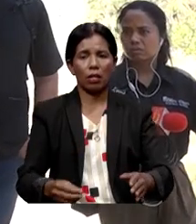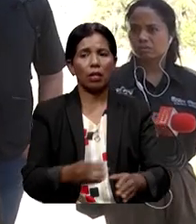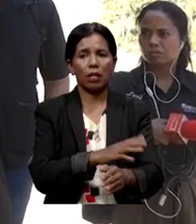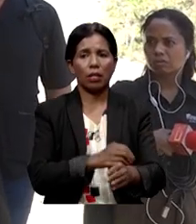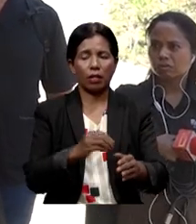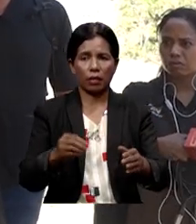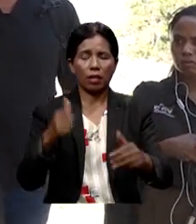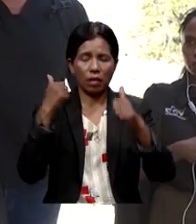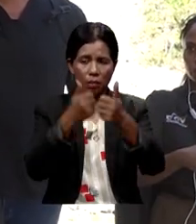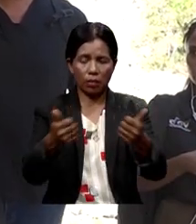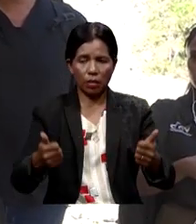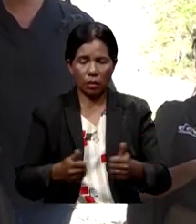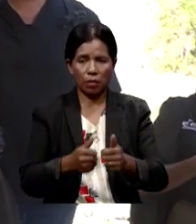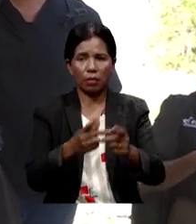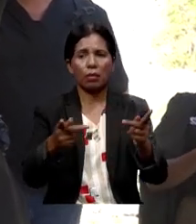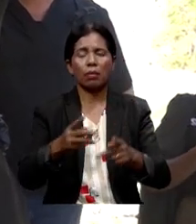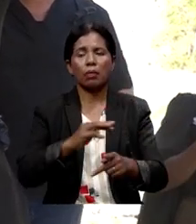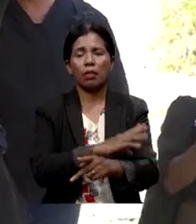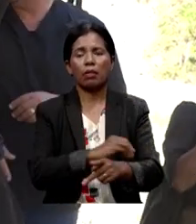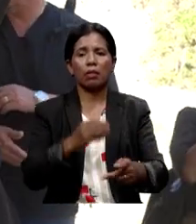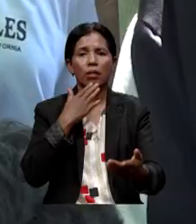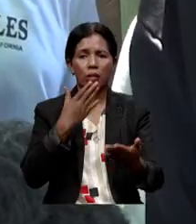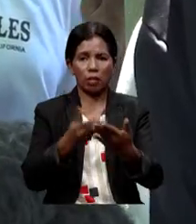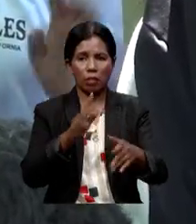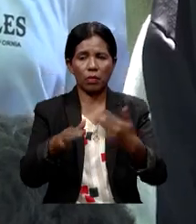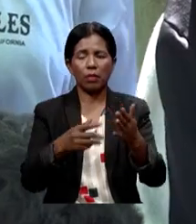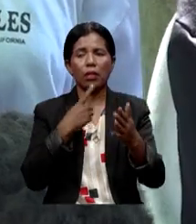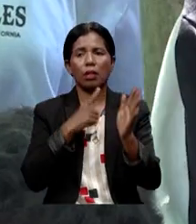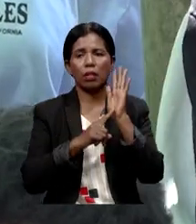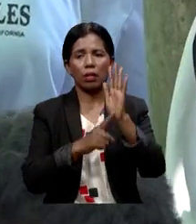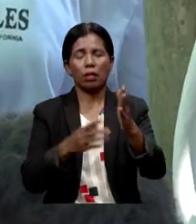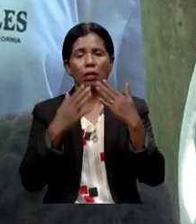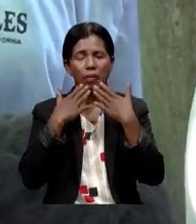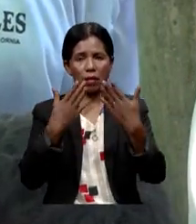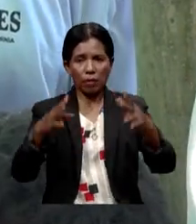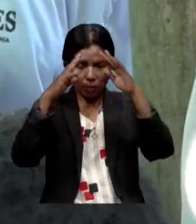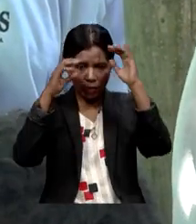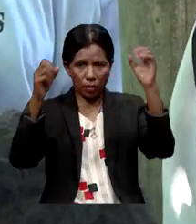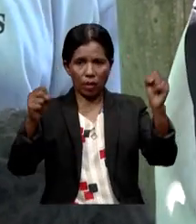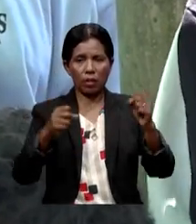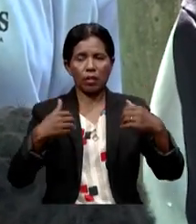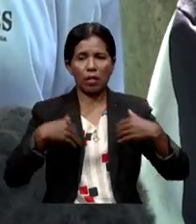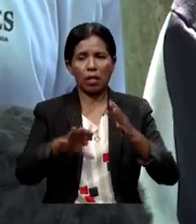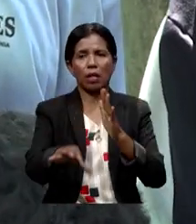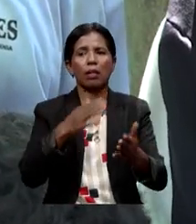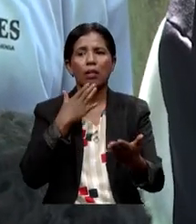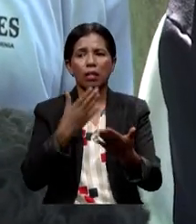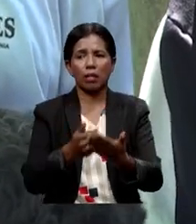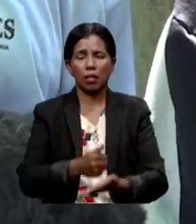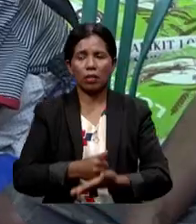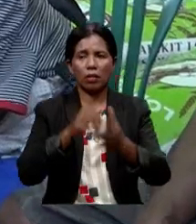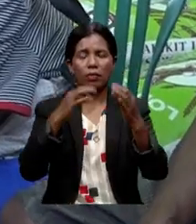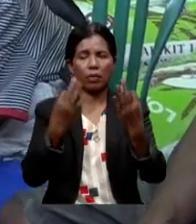Administrador posto administrativo Kilikai no beneficiário Sira, atu agradecimento para o Presidente da República. Também a iniciativa dia que apoia a